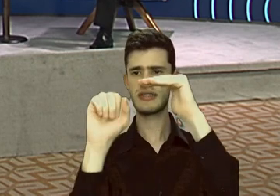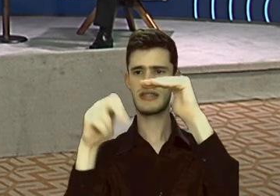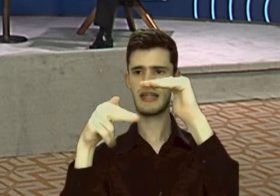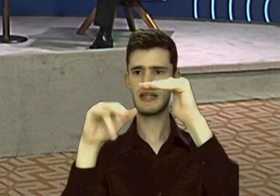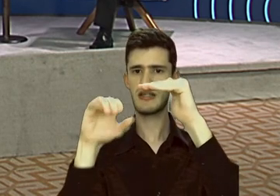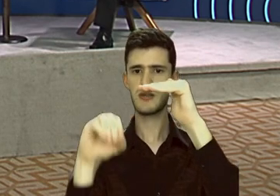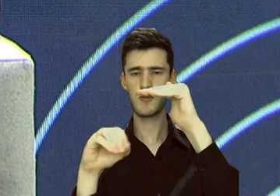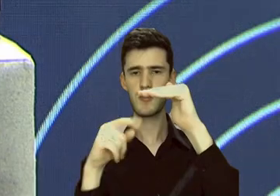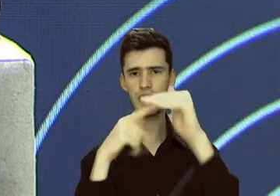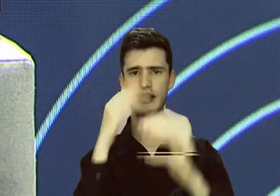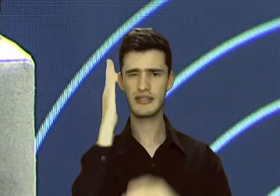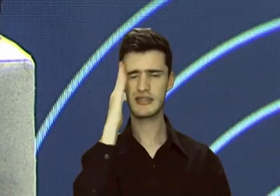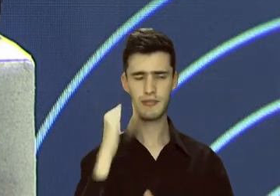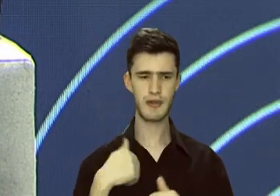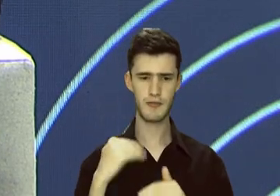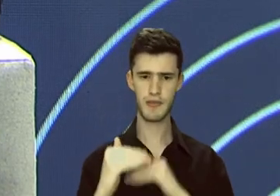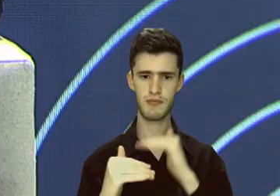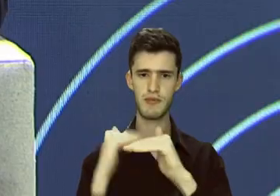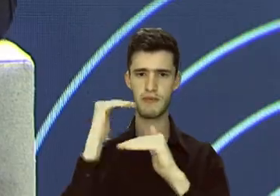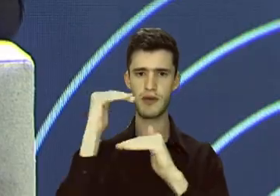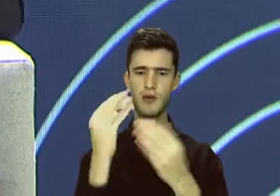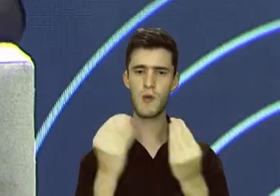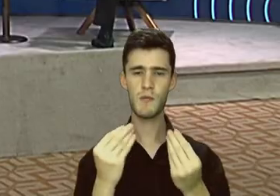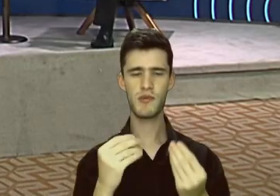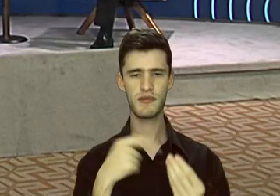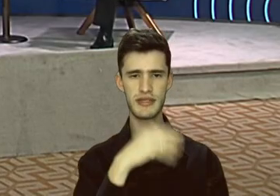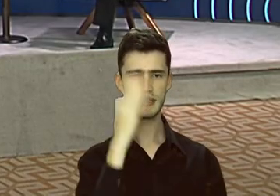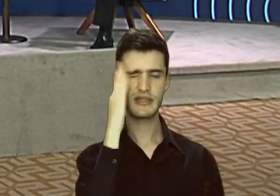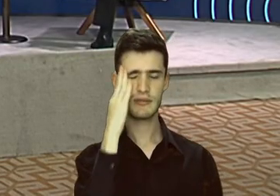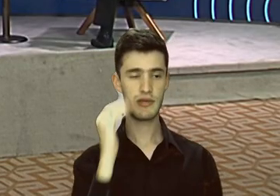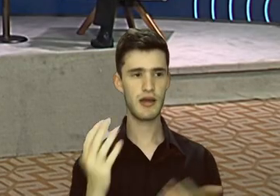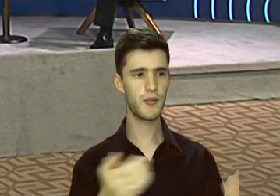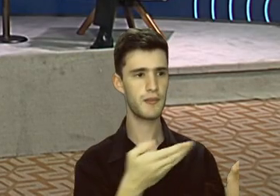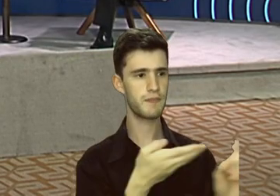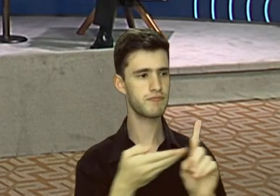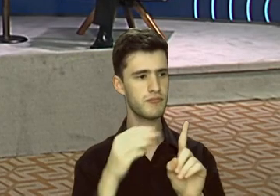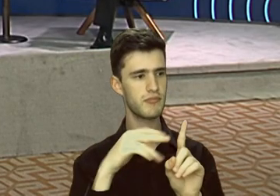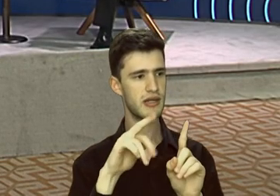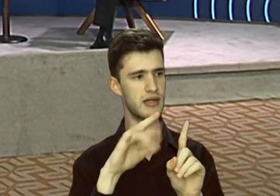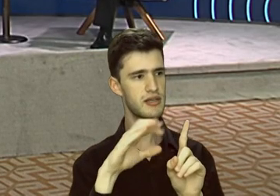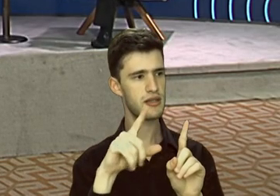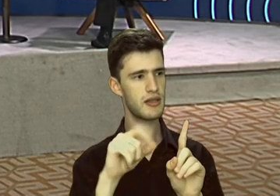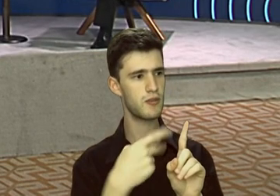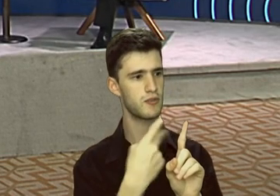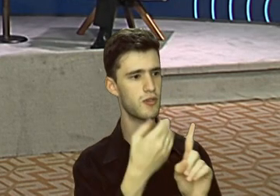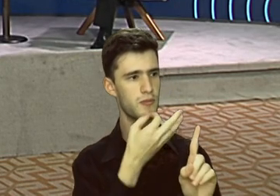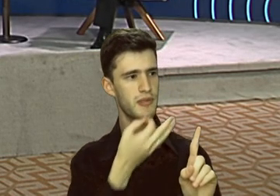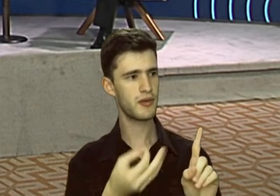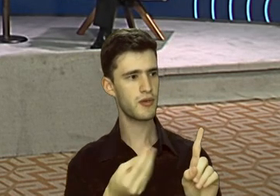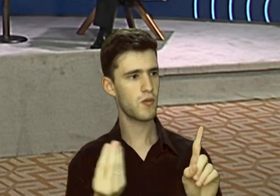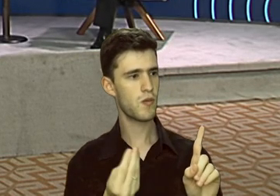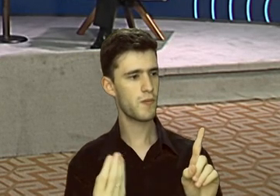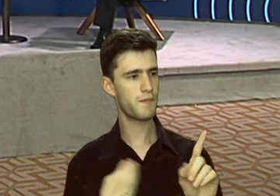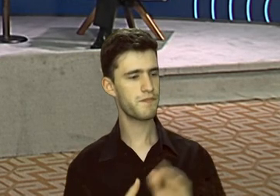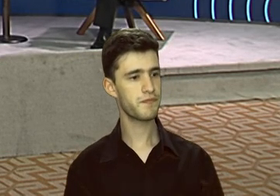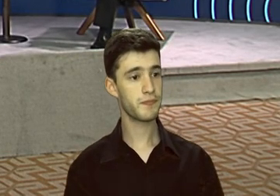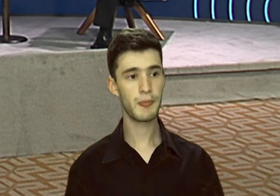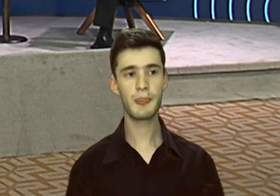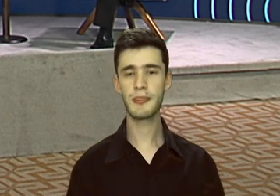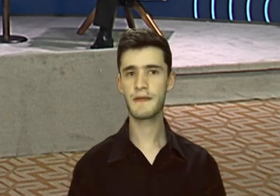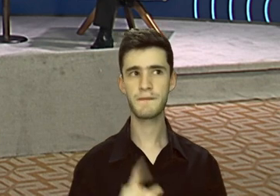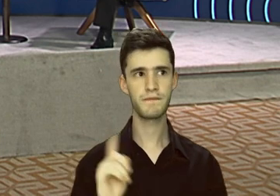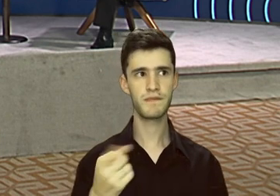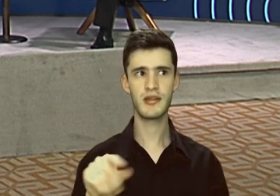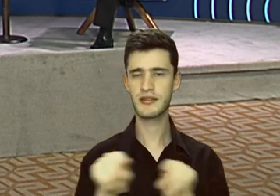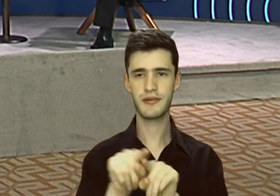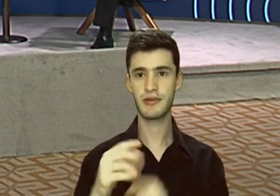crescer na carreira Marcelo Qual que é sua visão aí por favor e a gente também sentiu essa pressão muito grande né No ano nos últimos